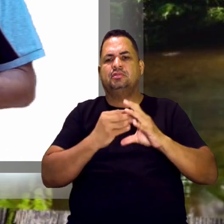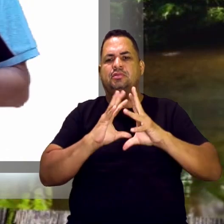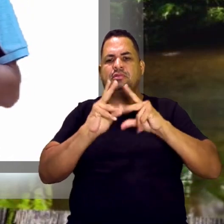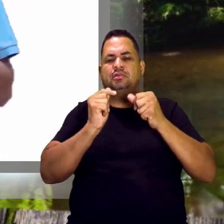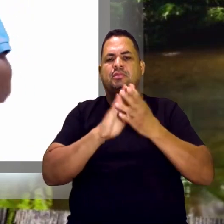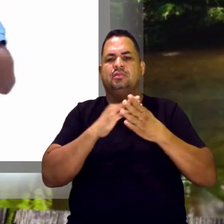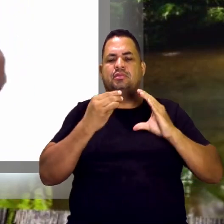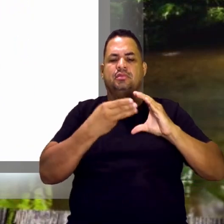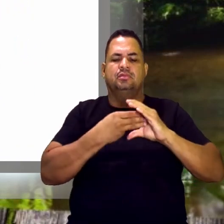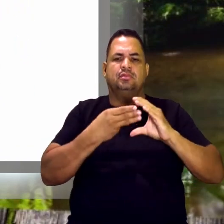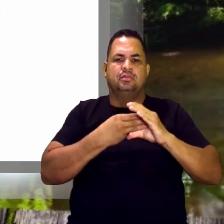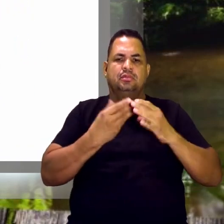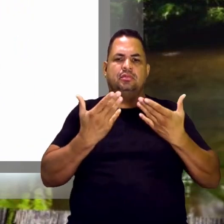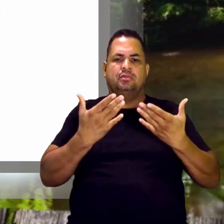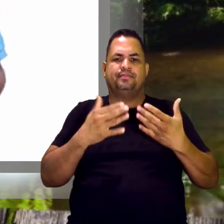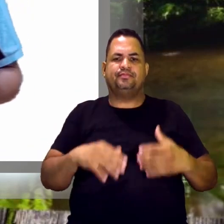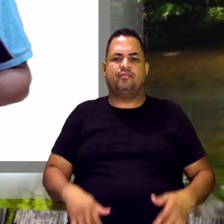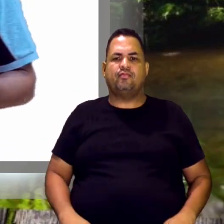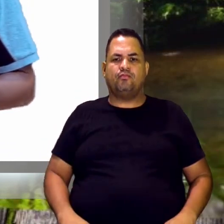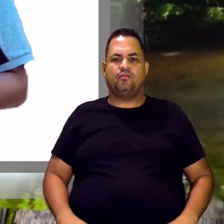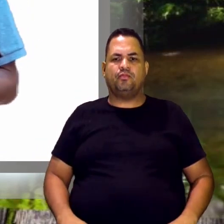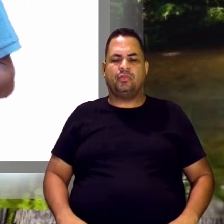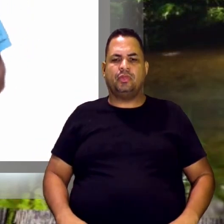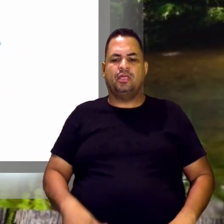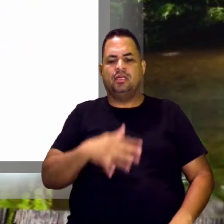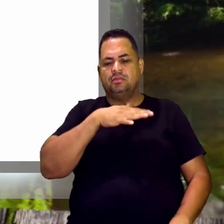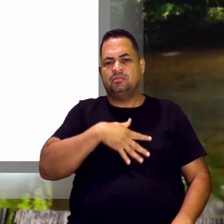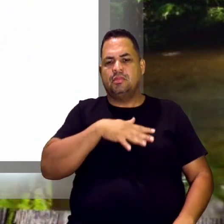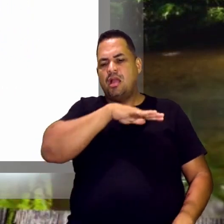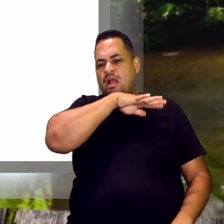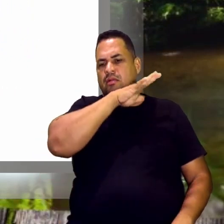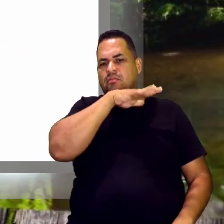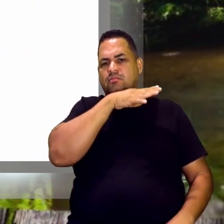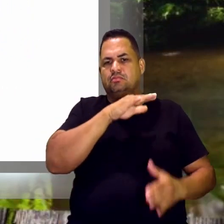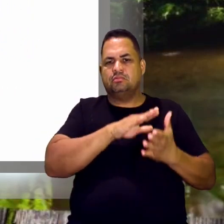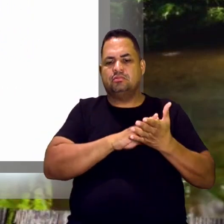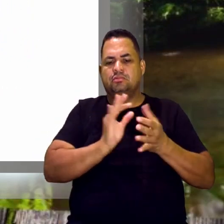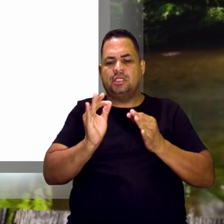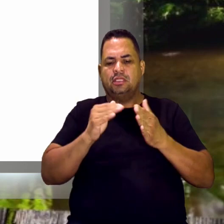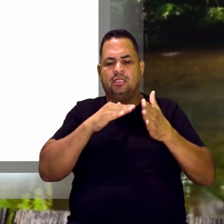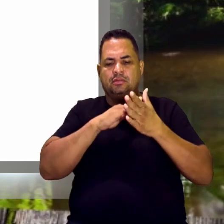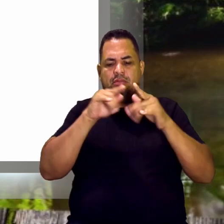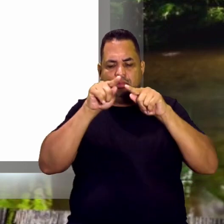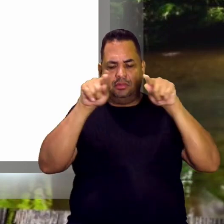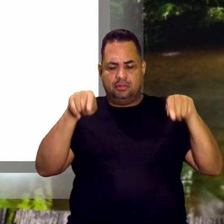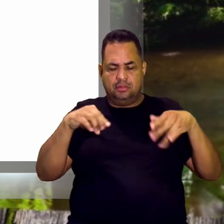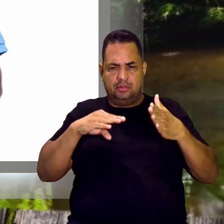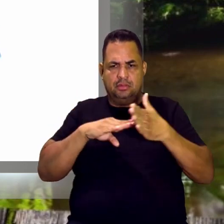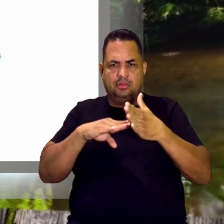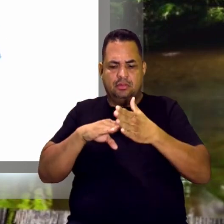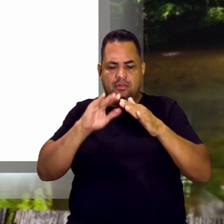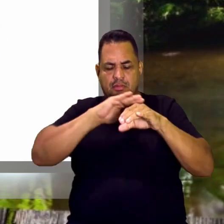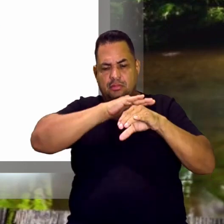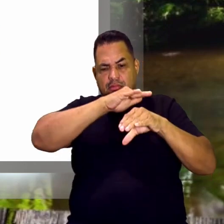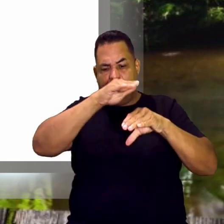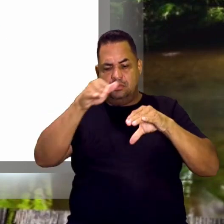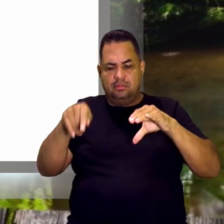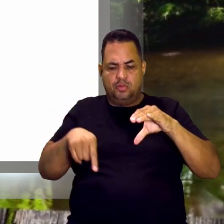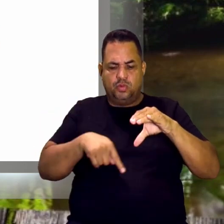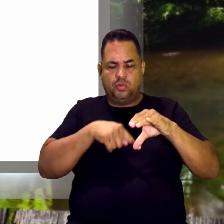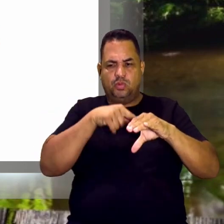toda célula, no caso da célula animal, ela é delineada por a membrana